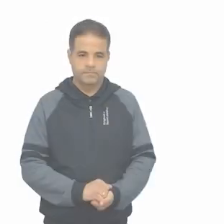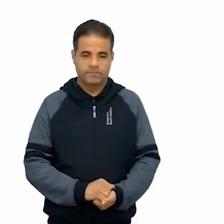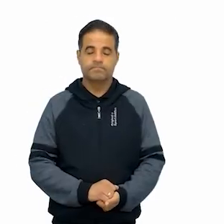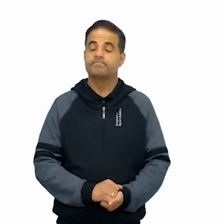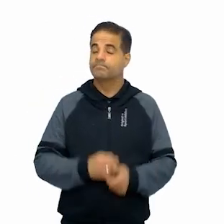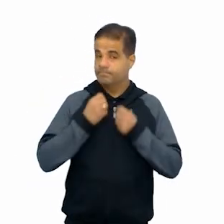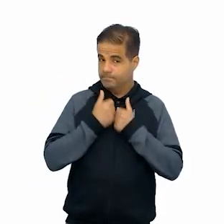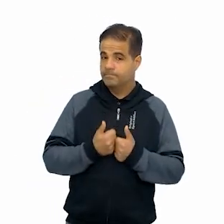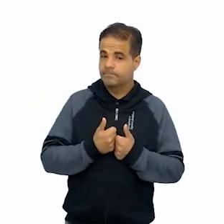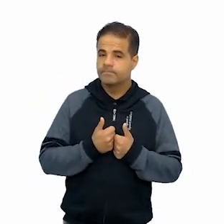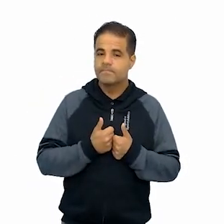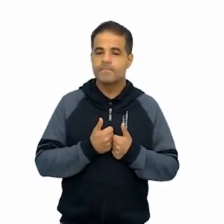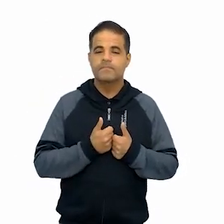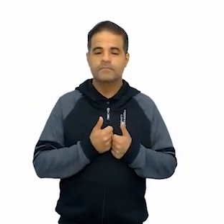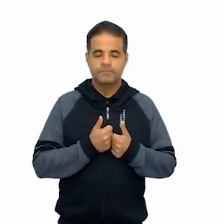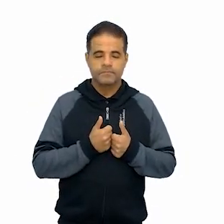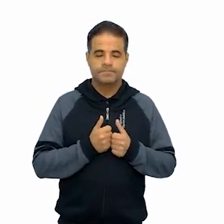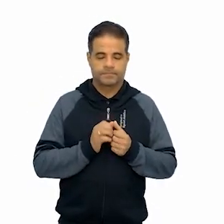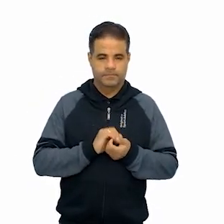Muito bem.